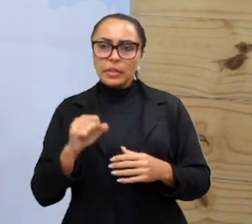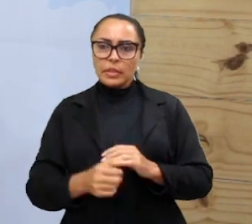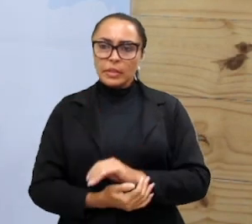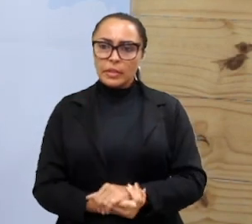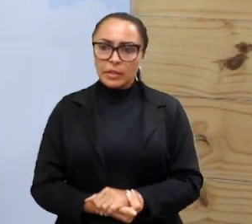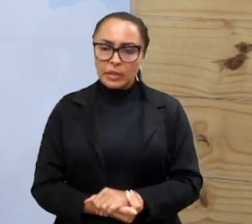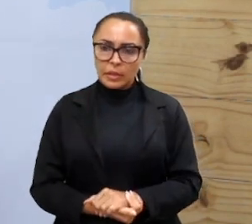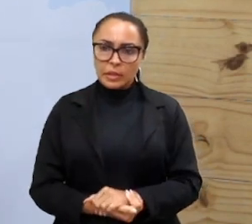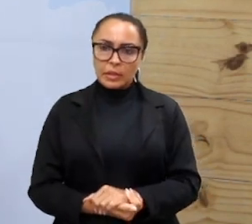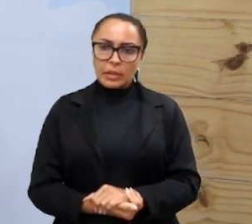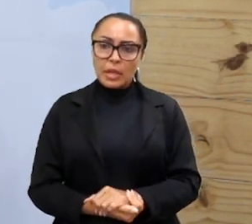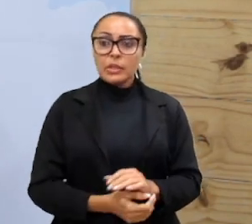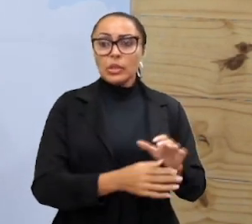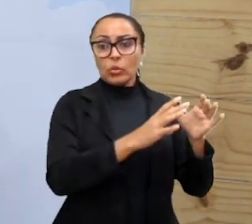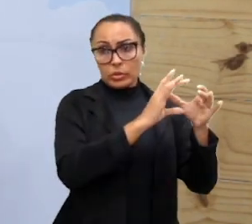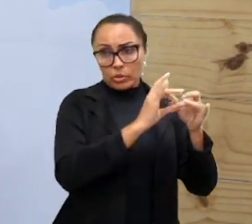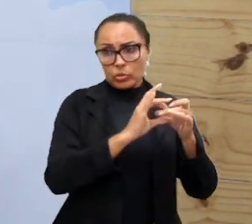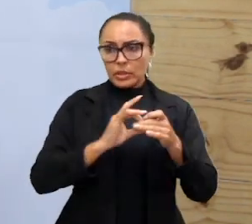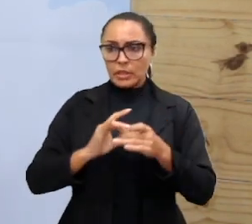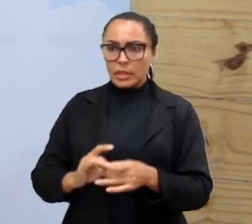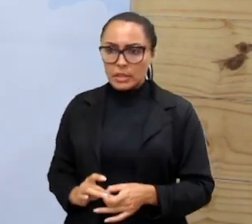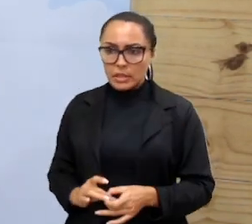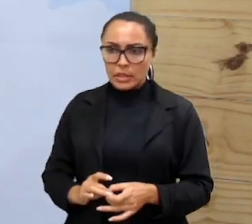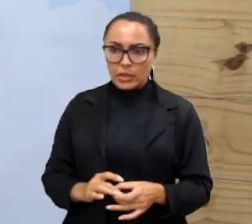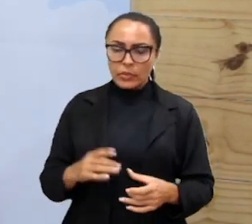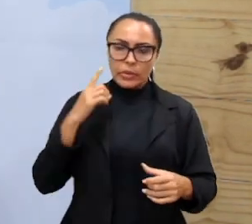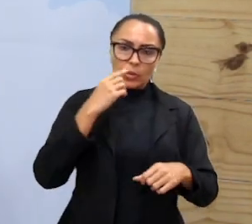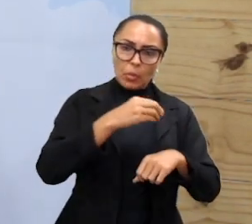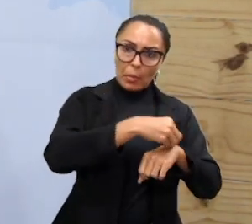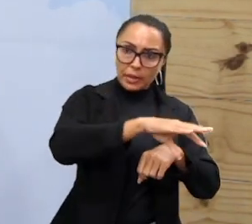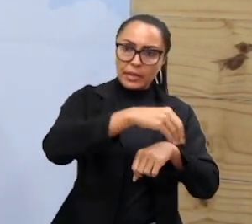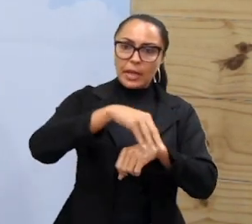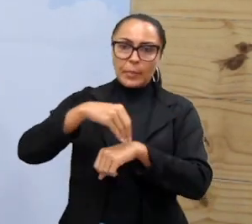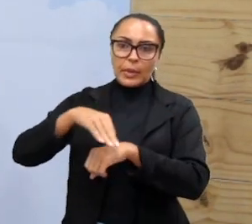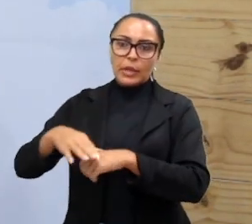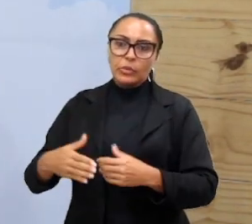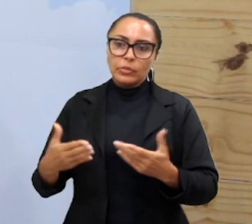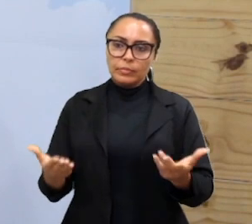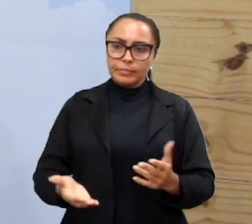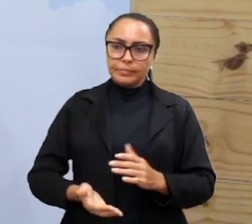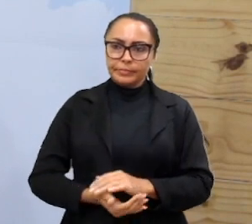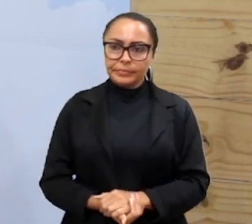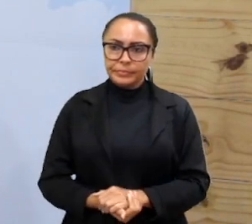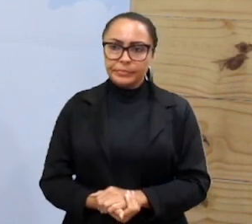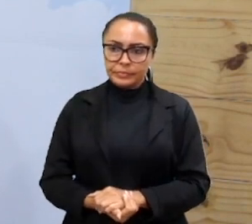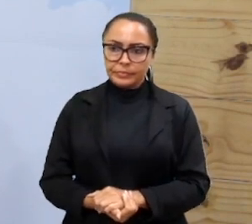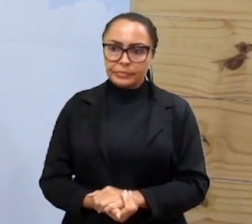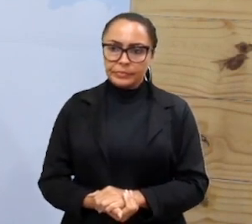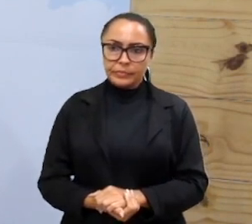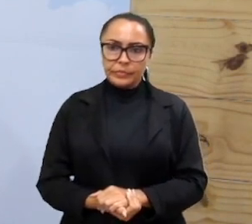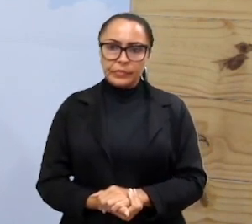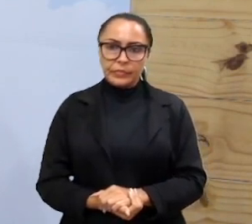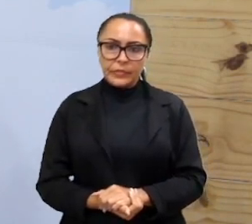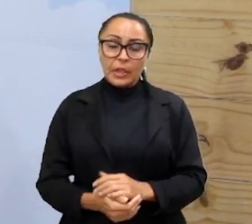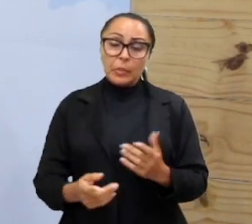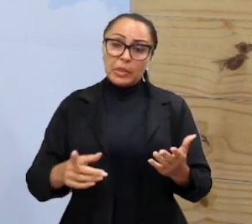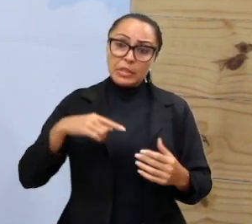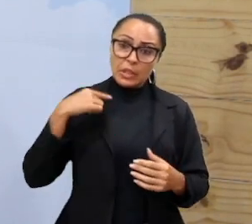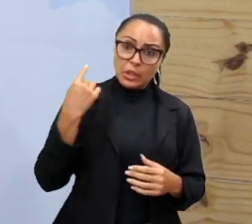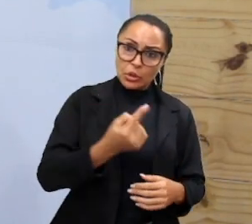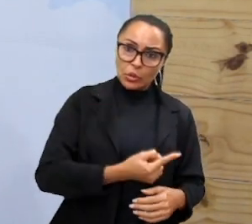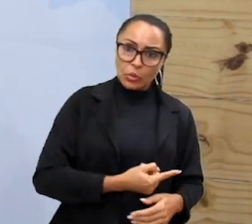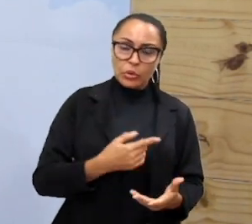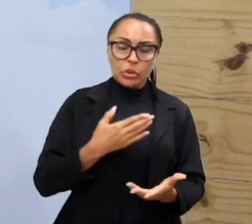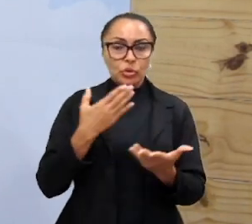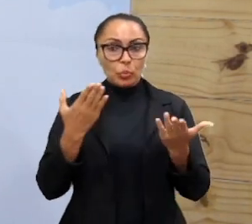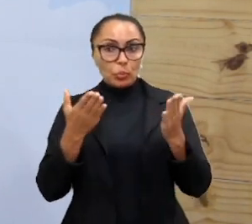de contextualização e de compartilhamento de todo esse conteúdo. Então, à medida que nós nos